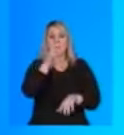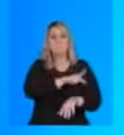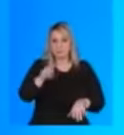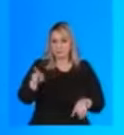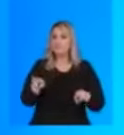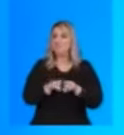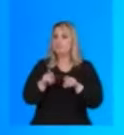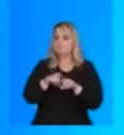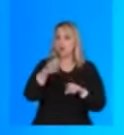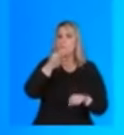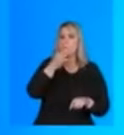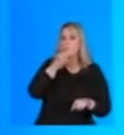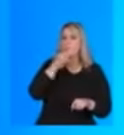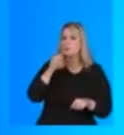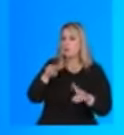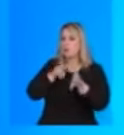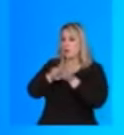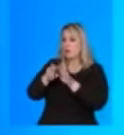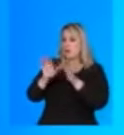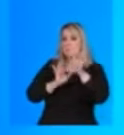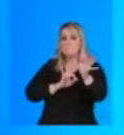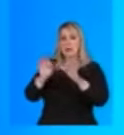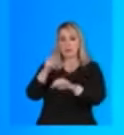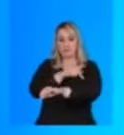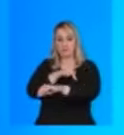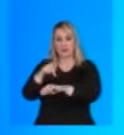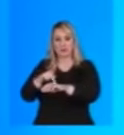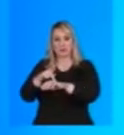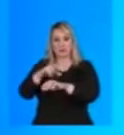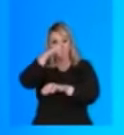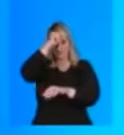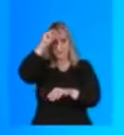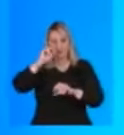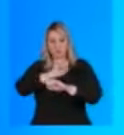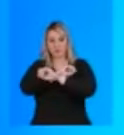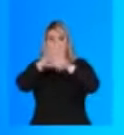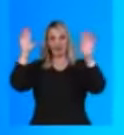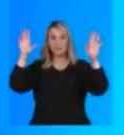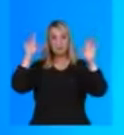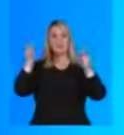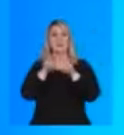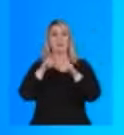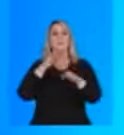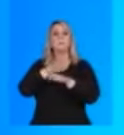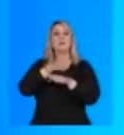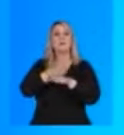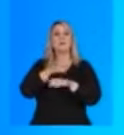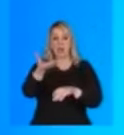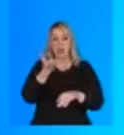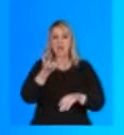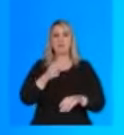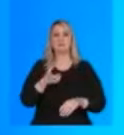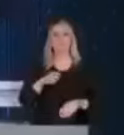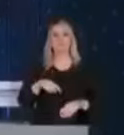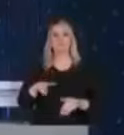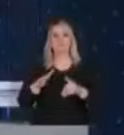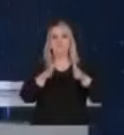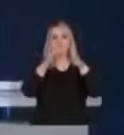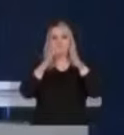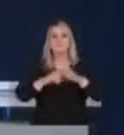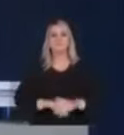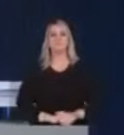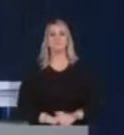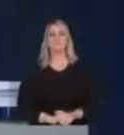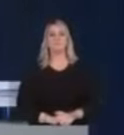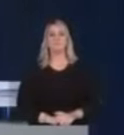ser ouvidos quando a gente fizer o plano pedagógico da prefeitura transparência e participação é por aí que a gente vai um minuto